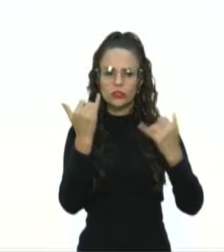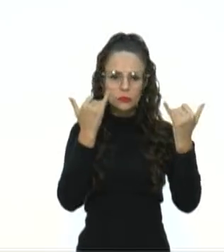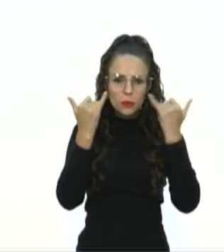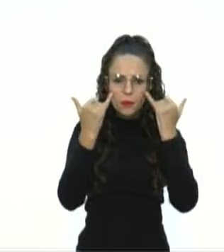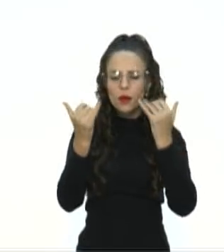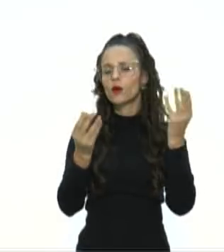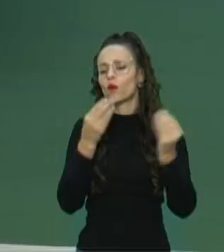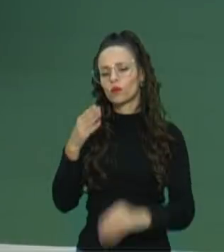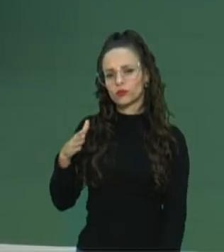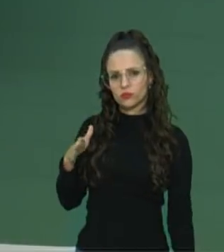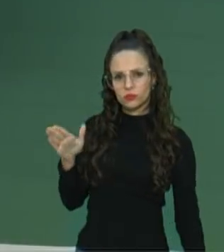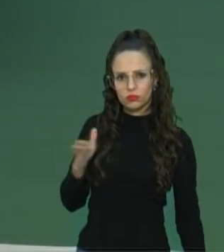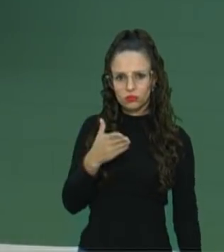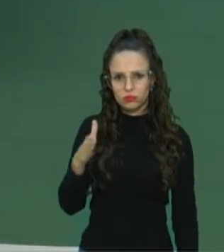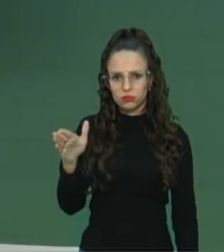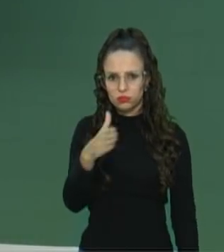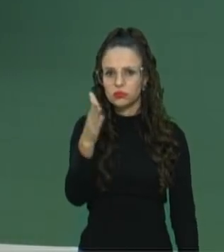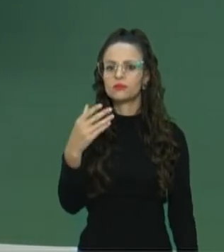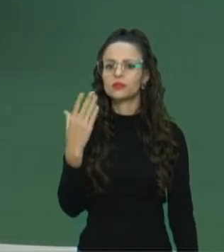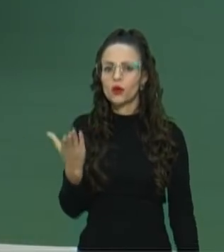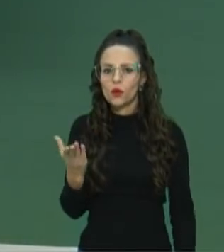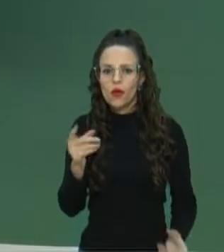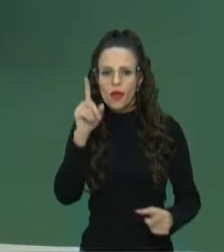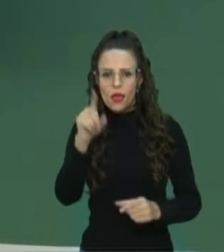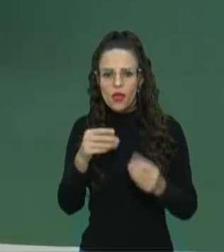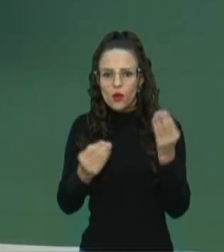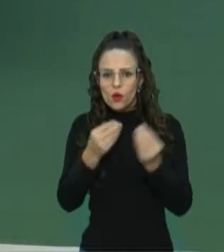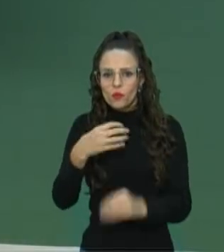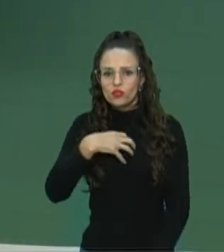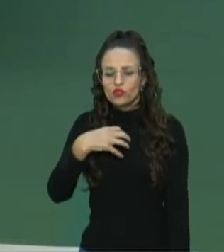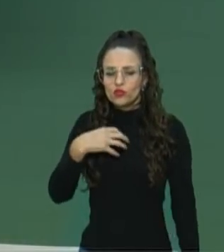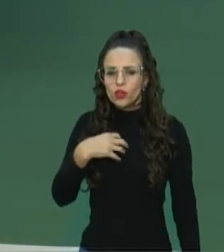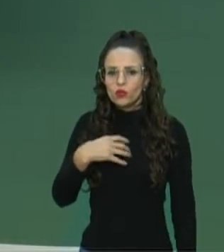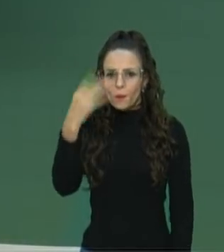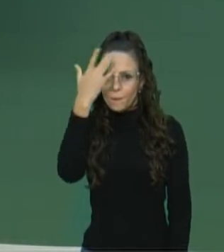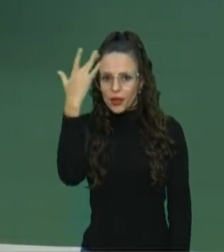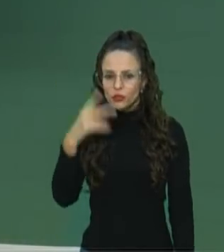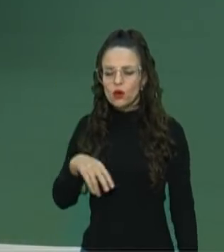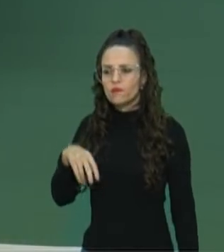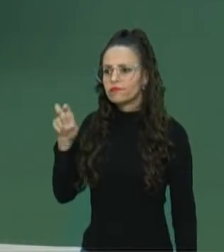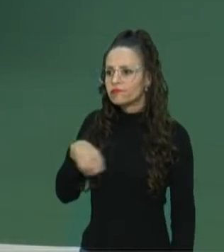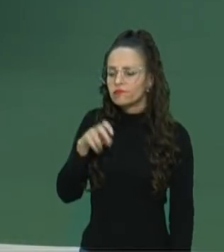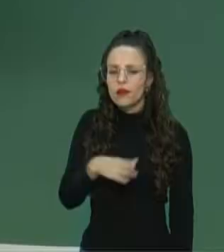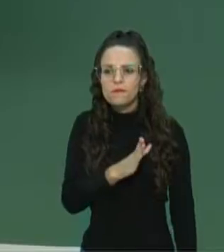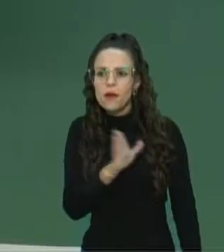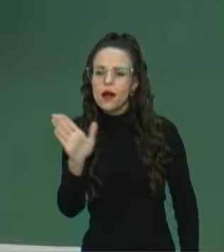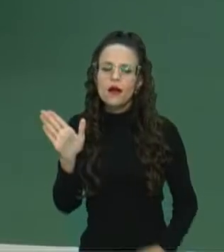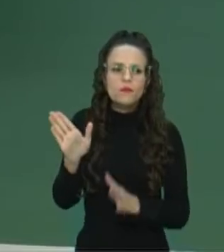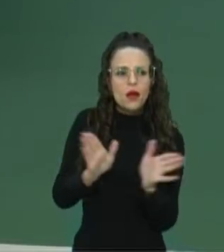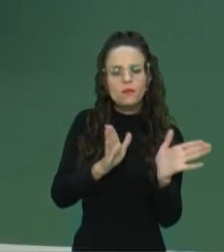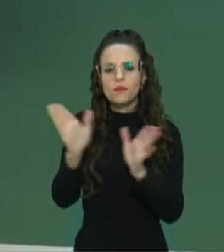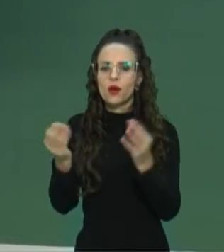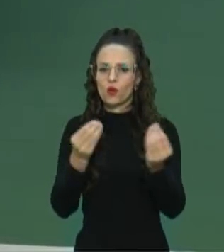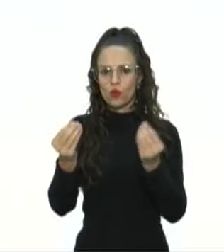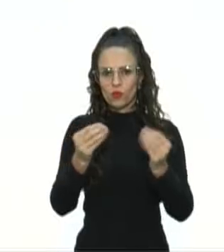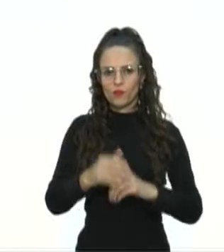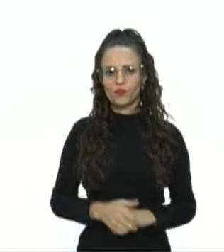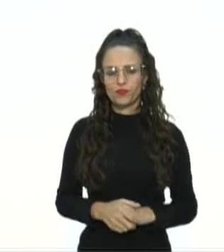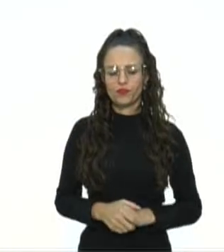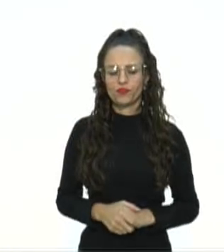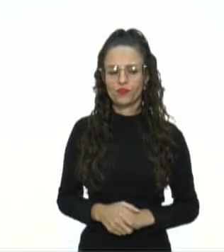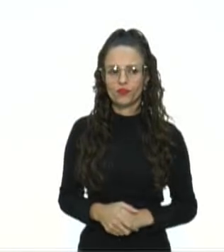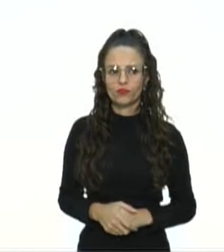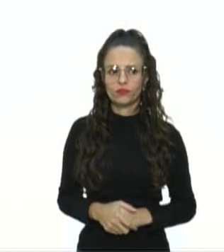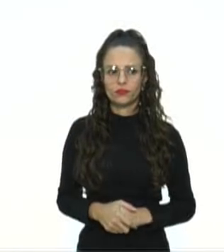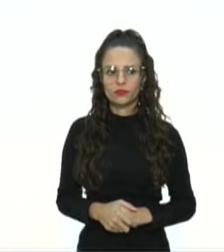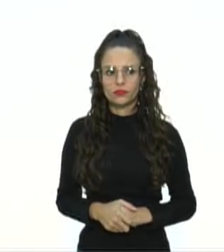Então, ali, leia-se navegação, né, é a maneira que o atleta vai utilizar para estar realizando o percurso. A